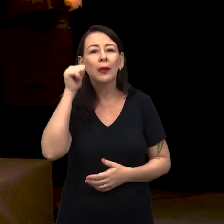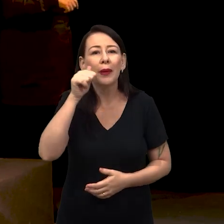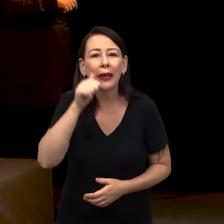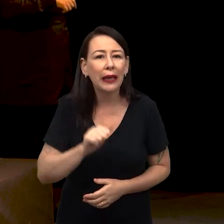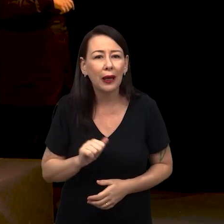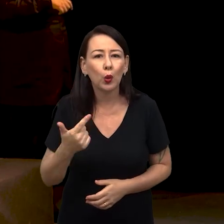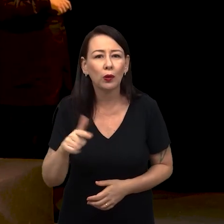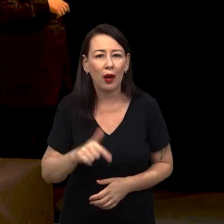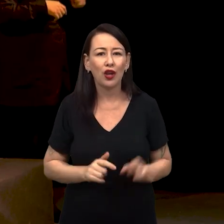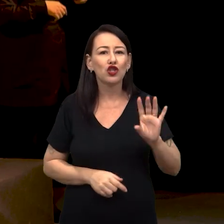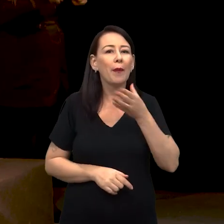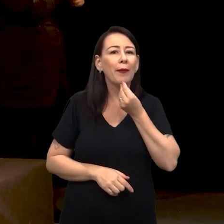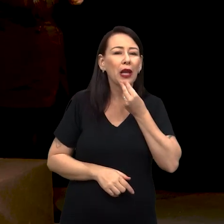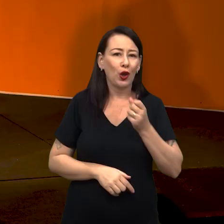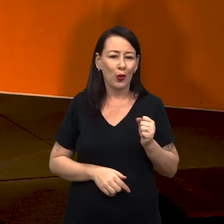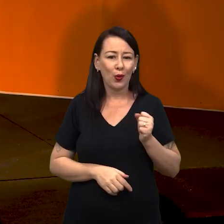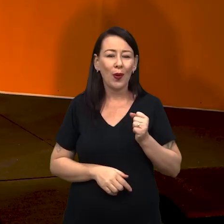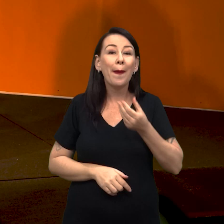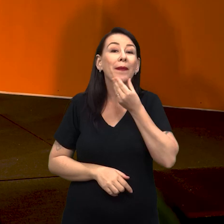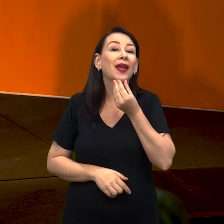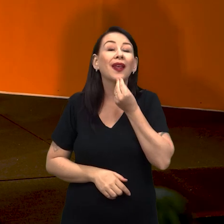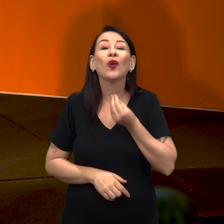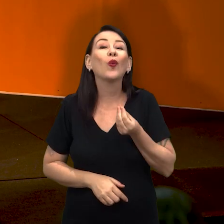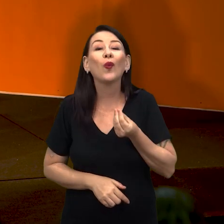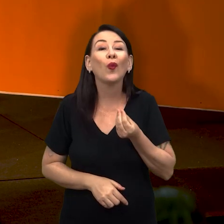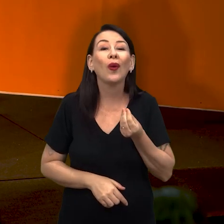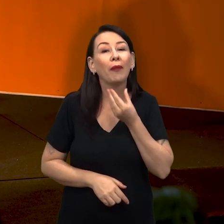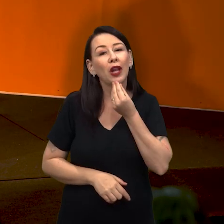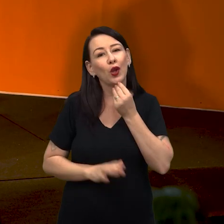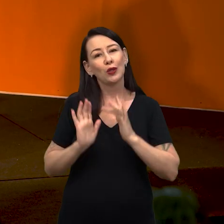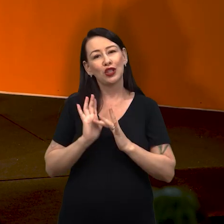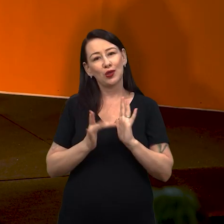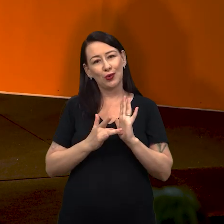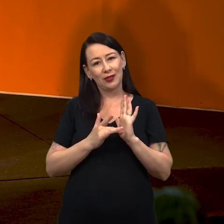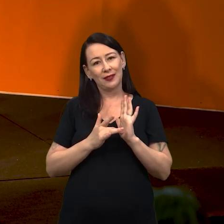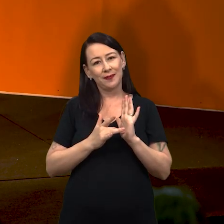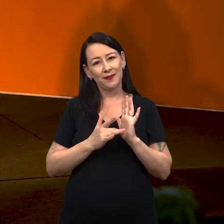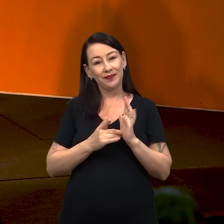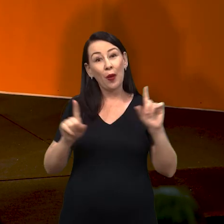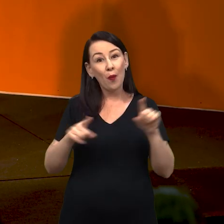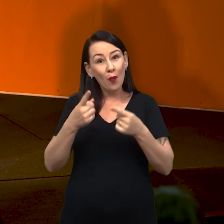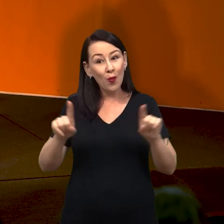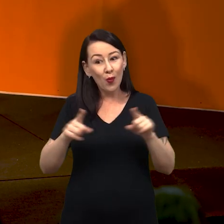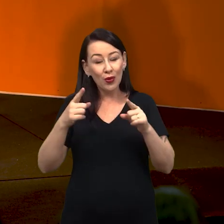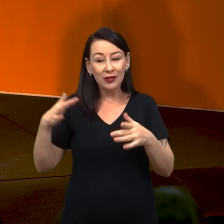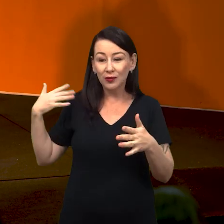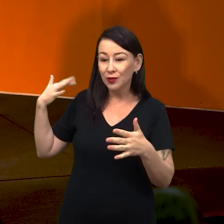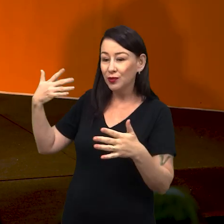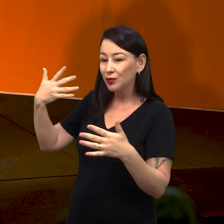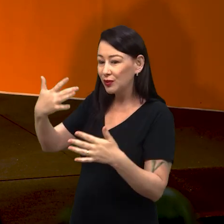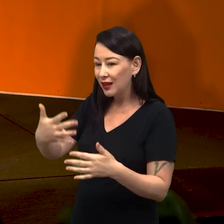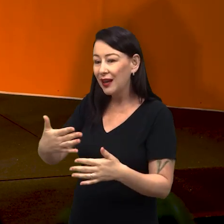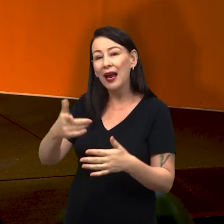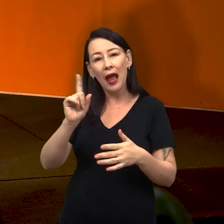um acalanto para menina. Esse menino é o menino Jesus. Muitos dos nossos acalantos, né,